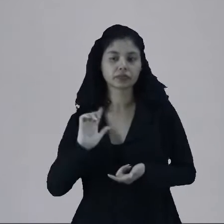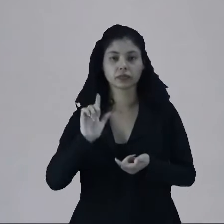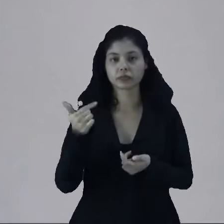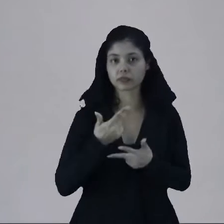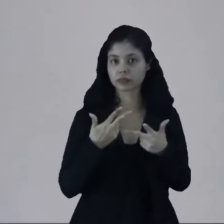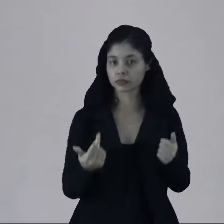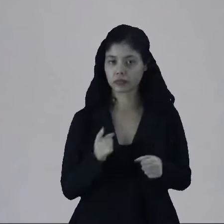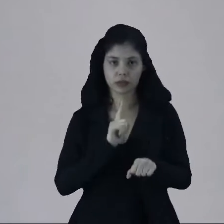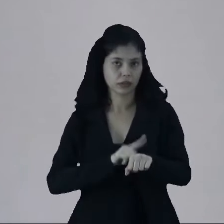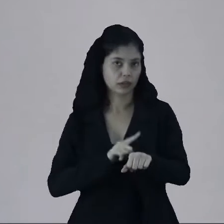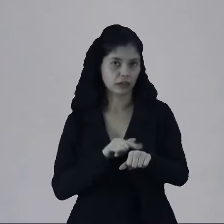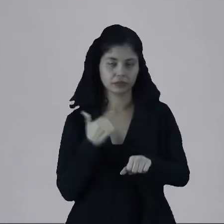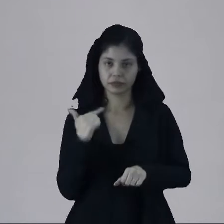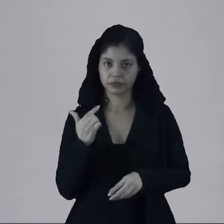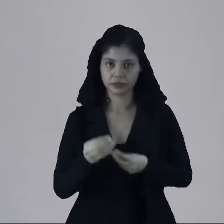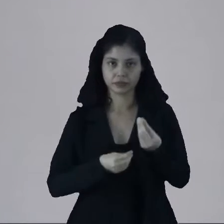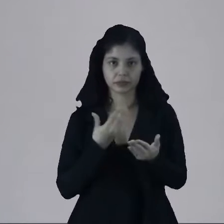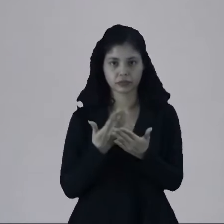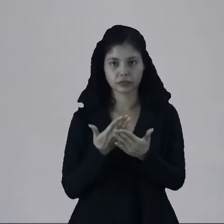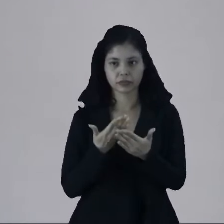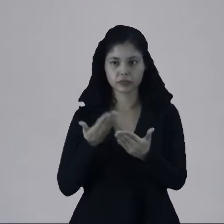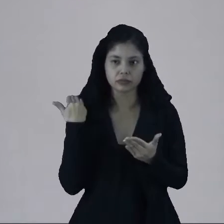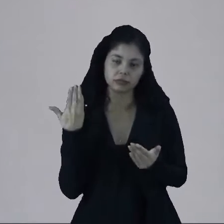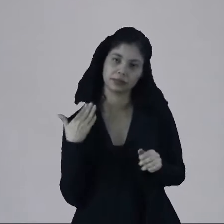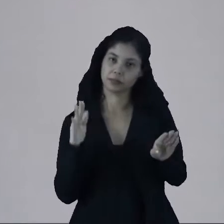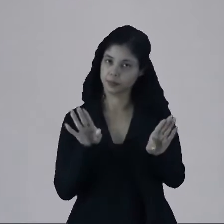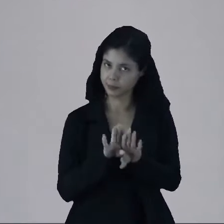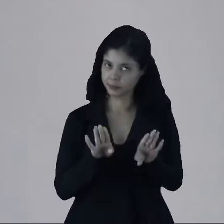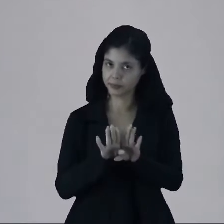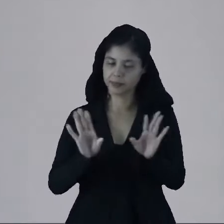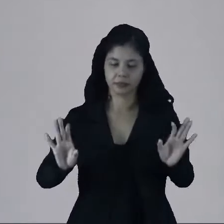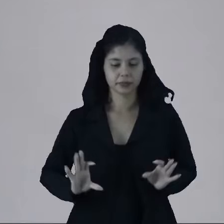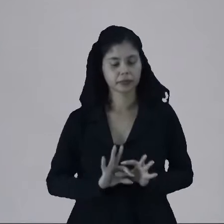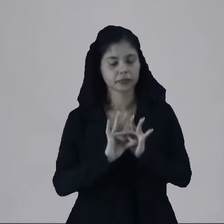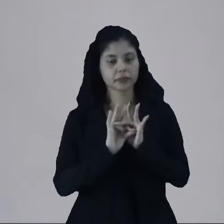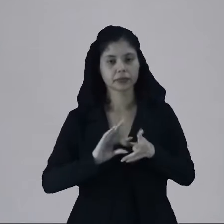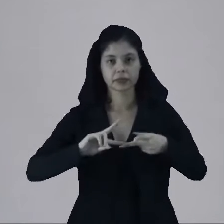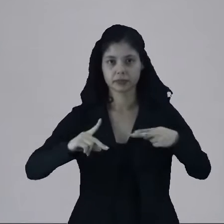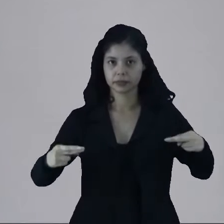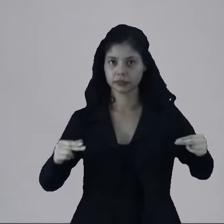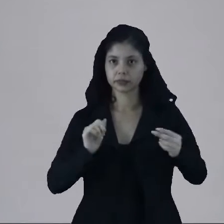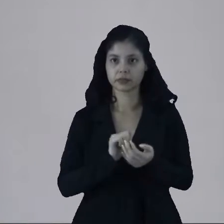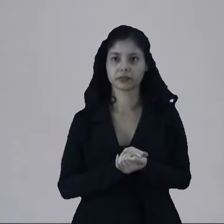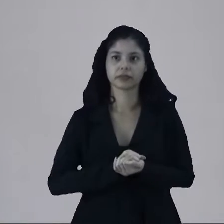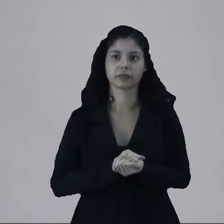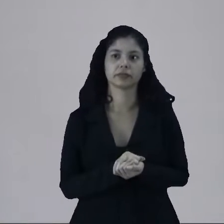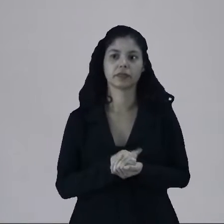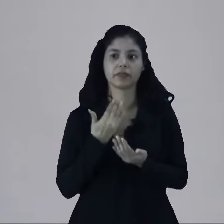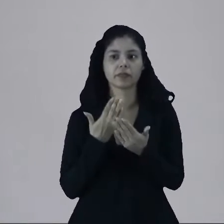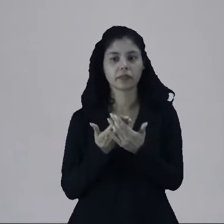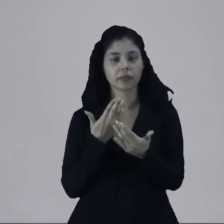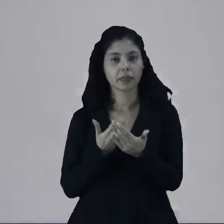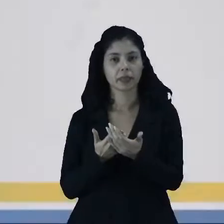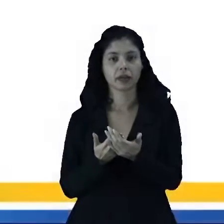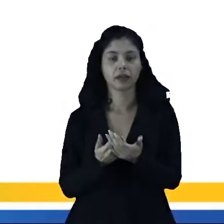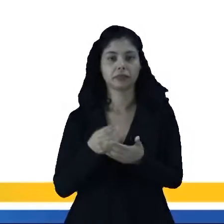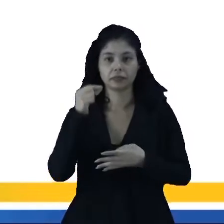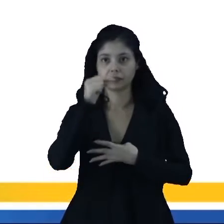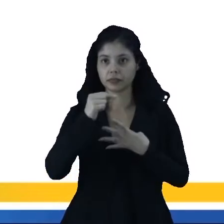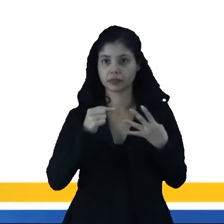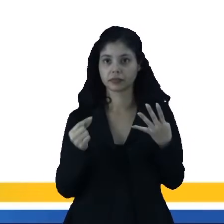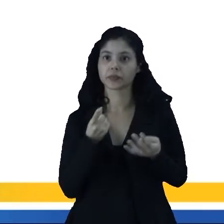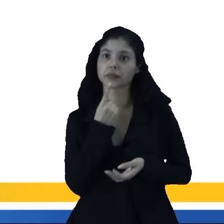que a gente não deu tempo de falar na aula passada, que também está associada à genética, são os estudos dos